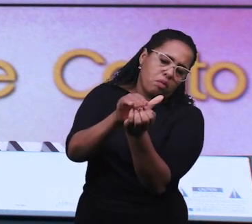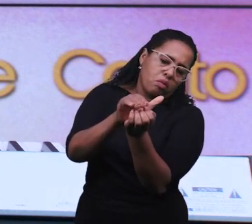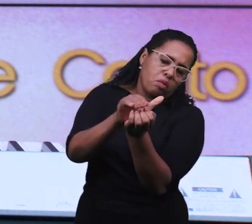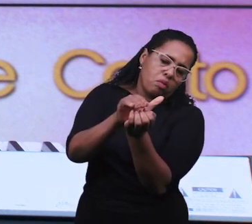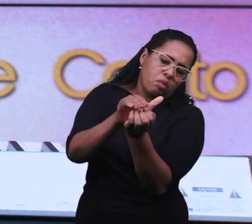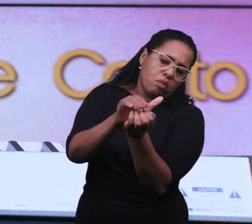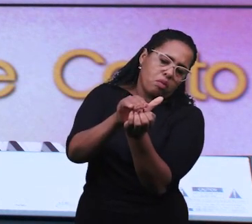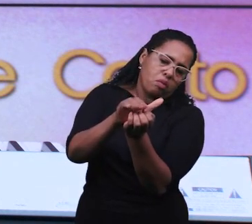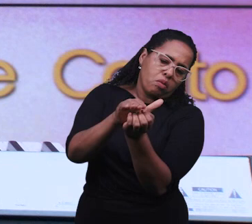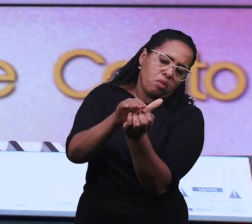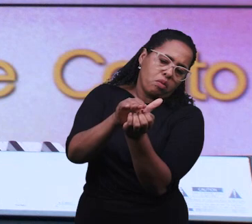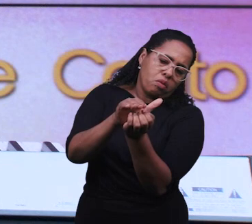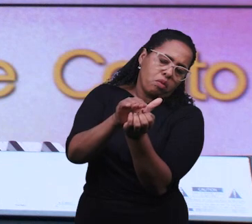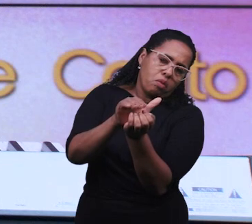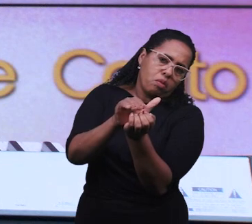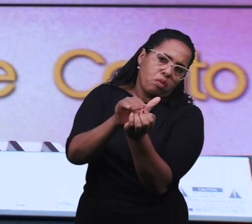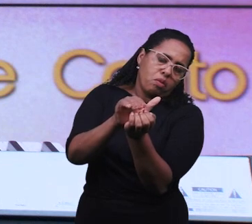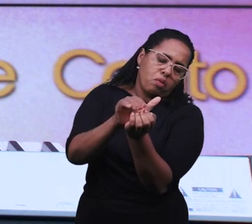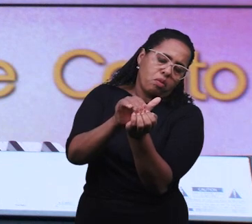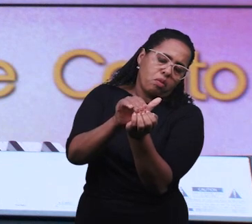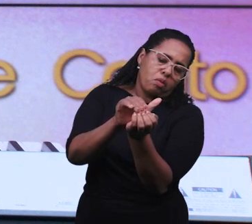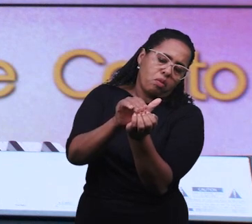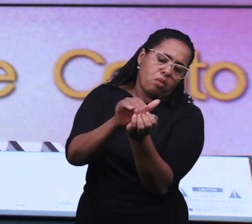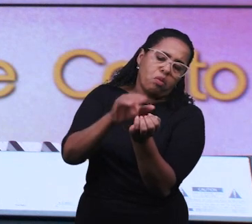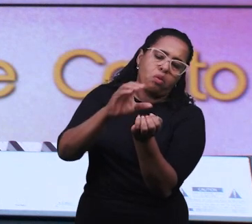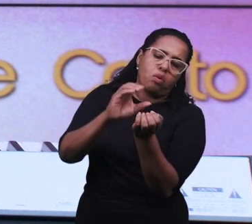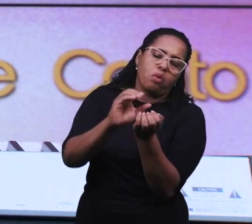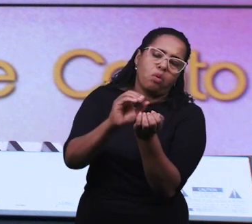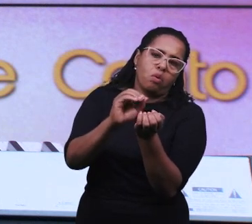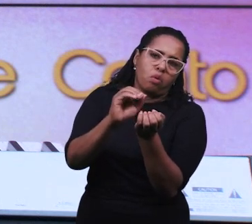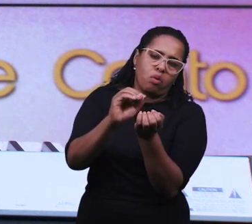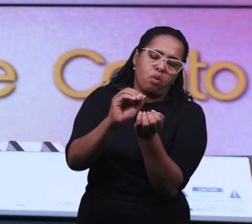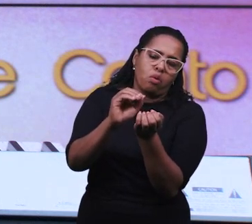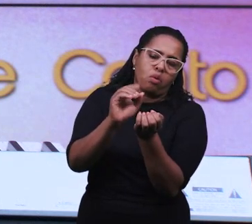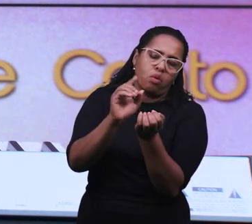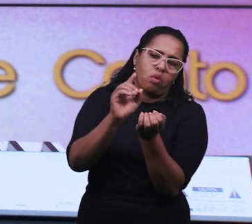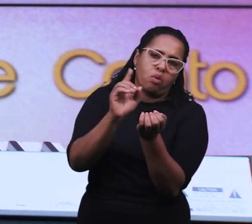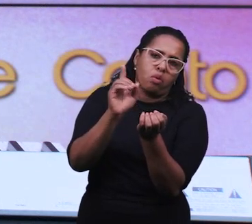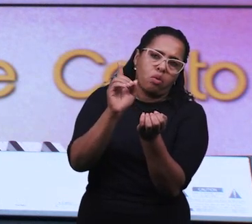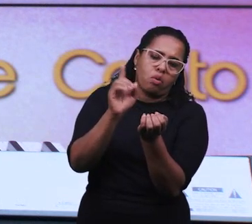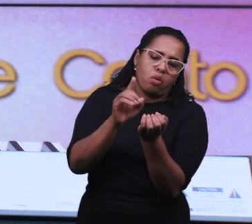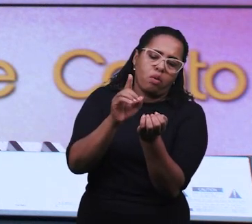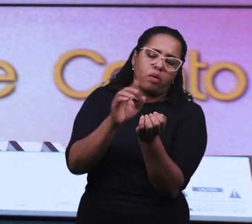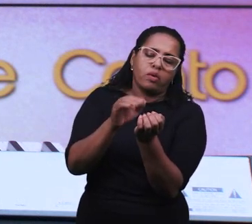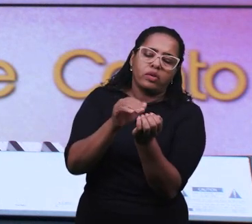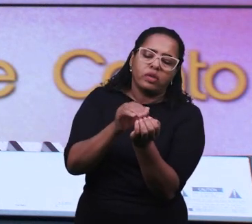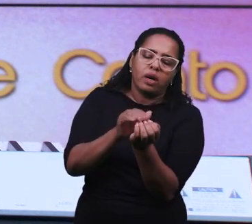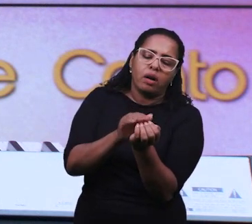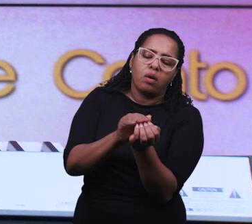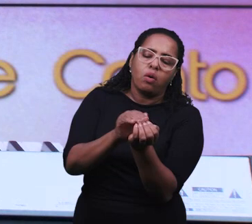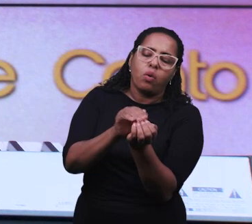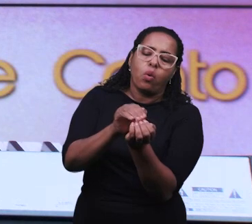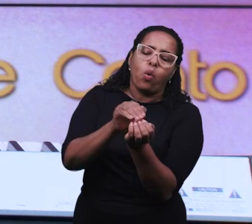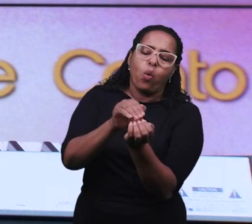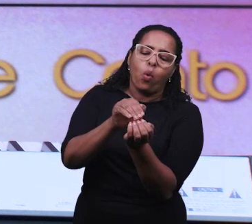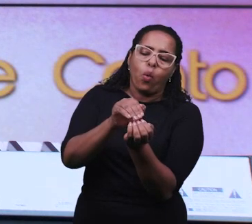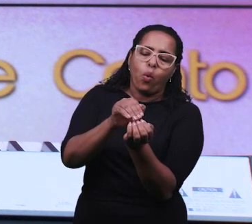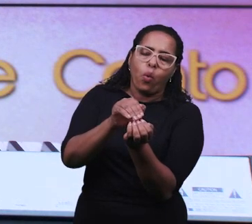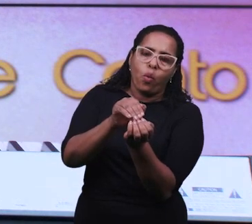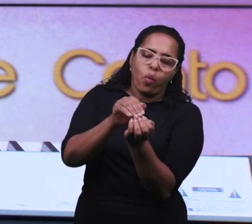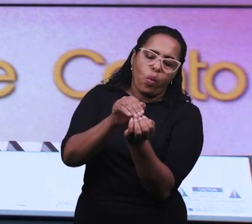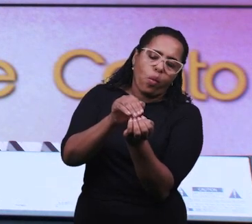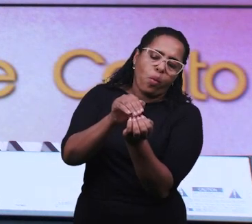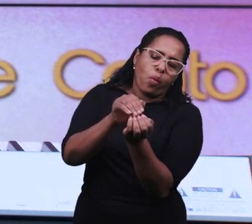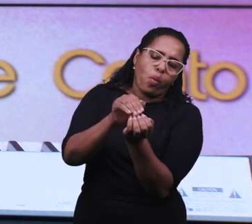vai ser sempre para frente. Vogal O, eu já tenho uma expansão maior